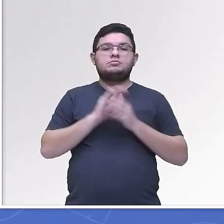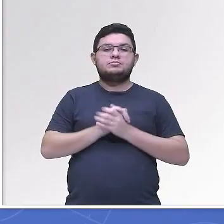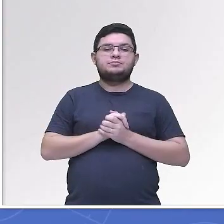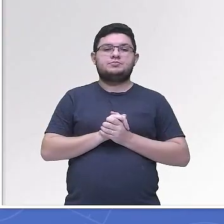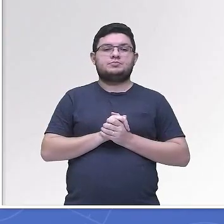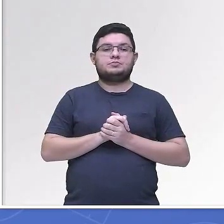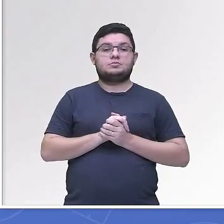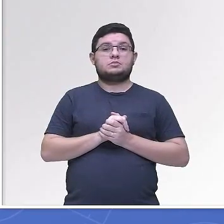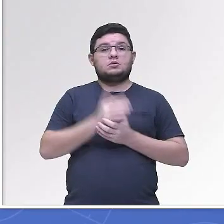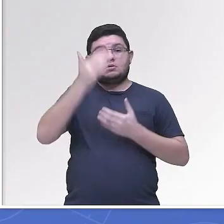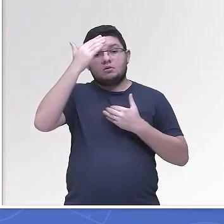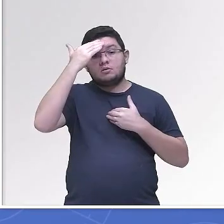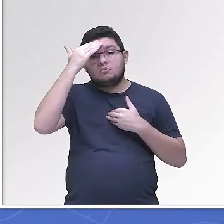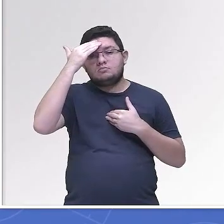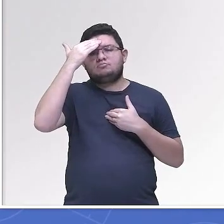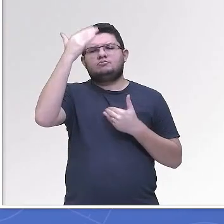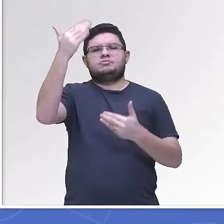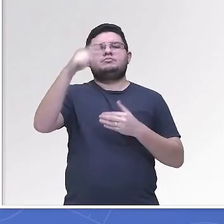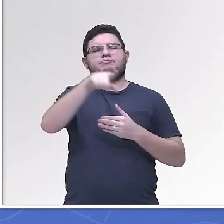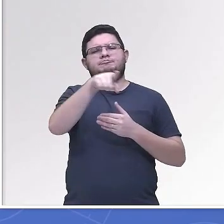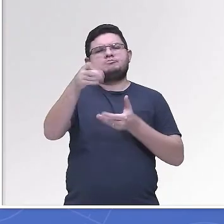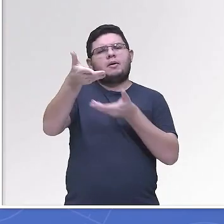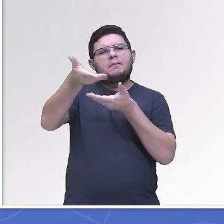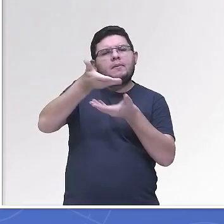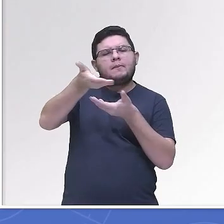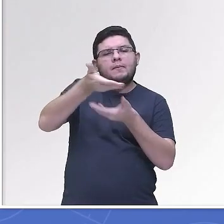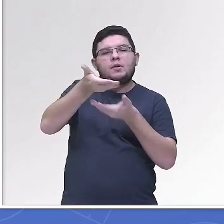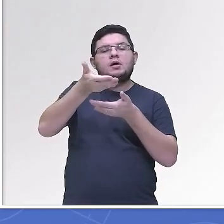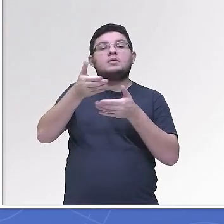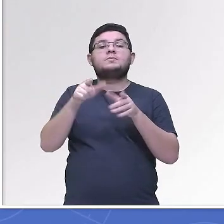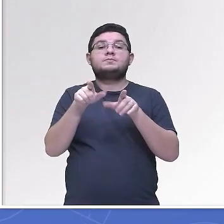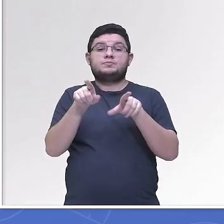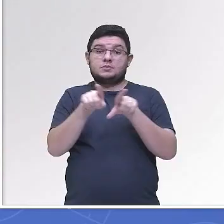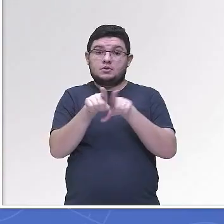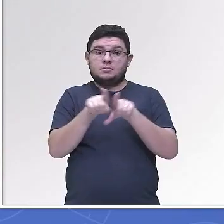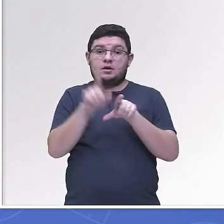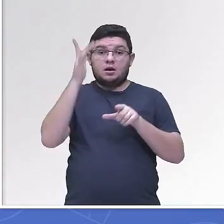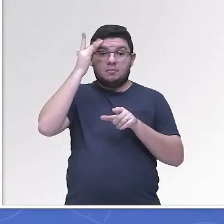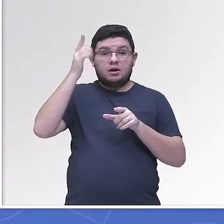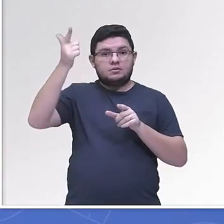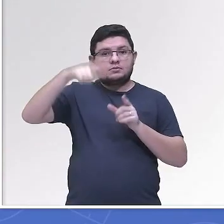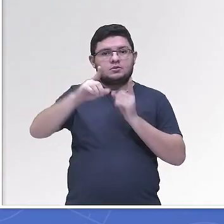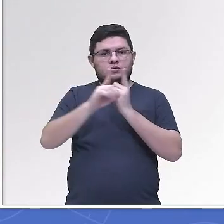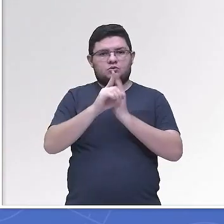compostas. Muito obrigada pela participação de vocês e até amanhã.